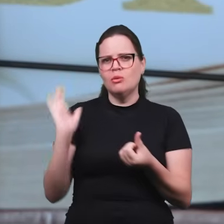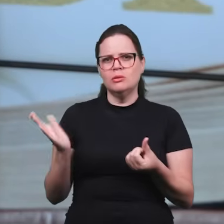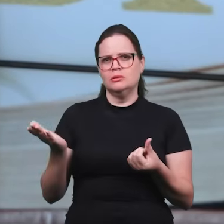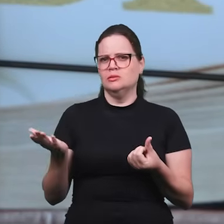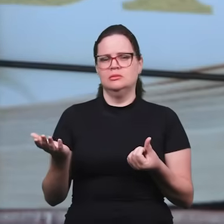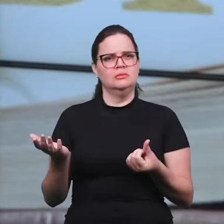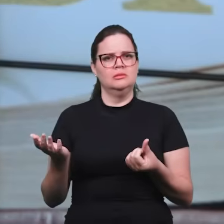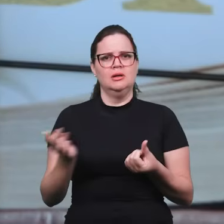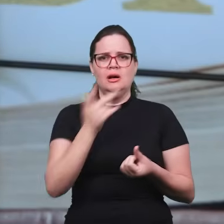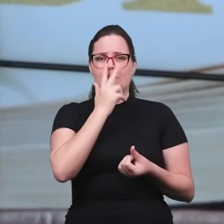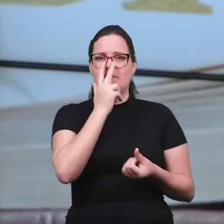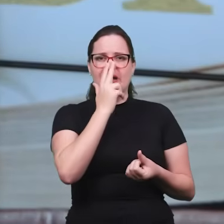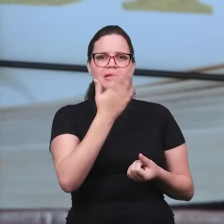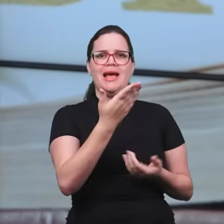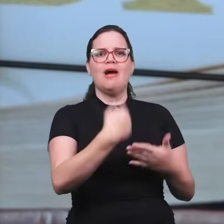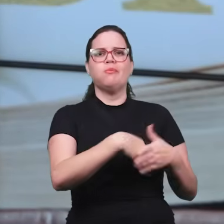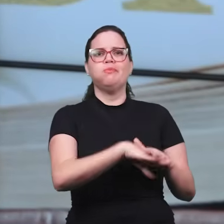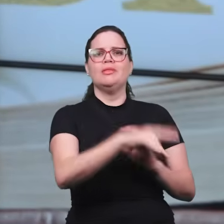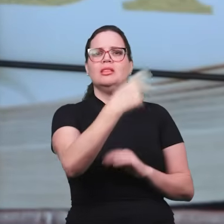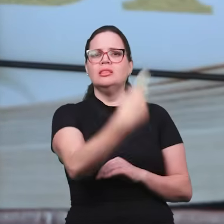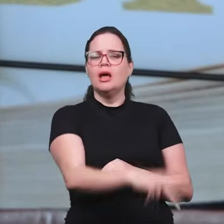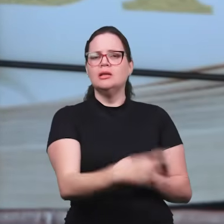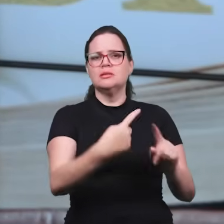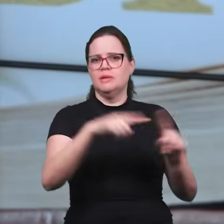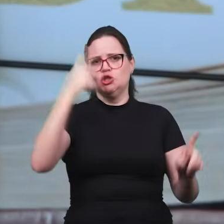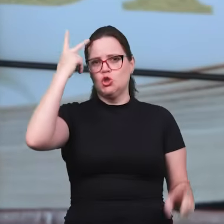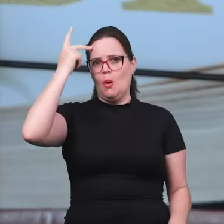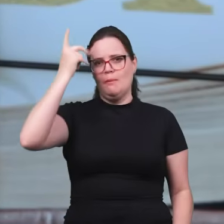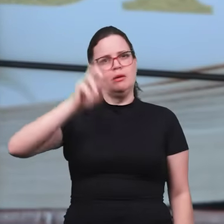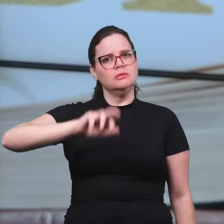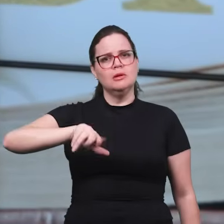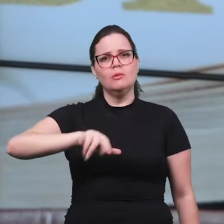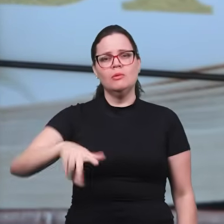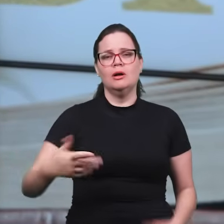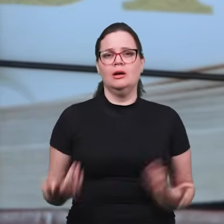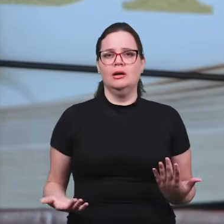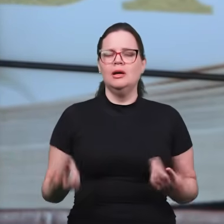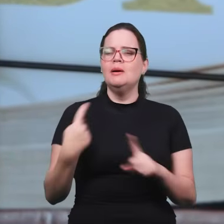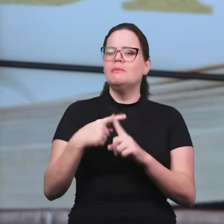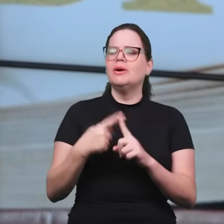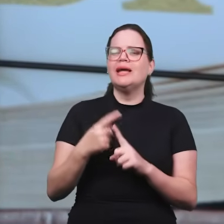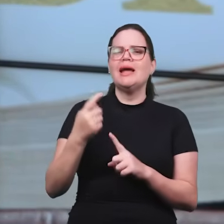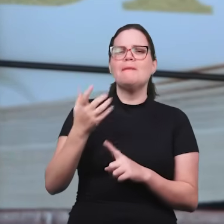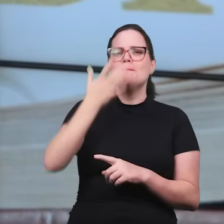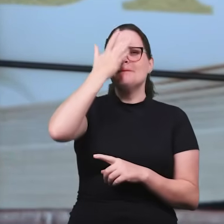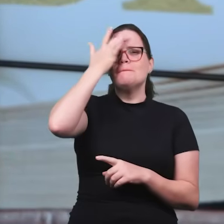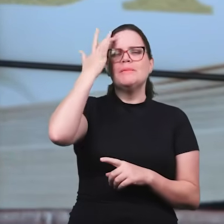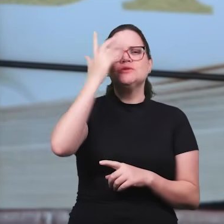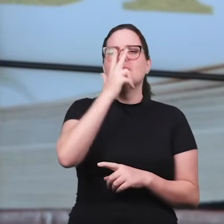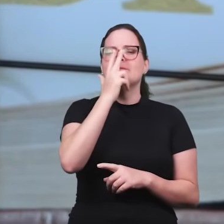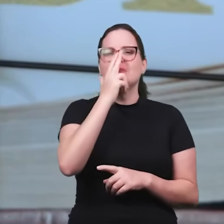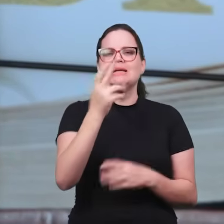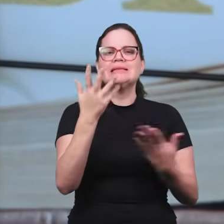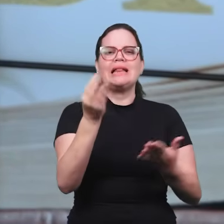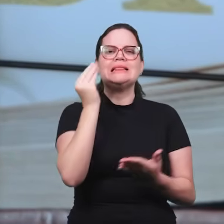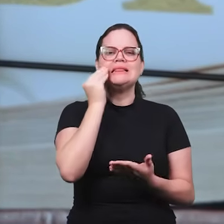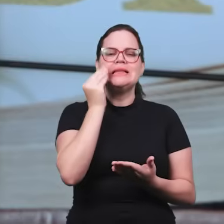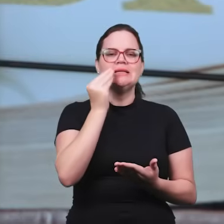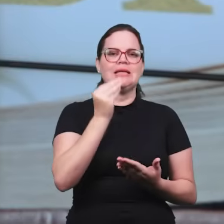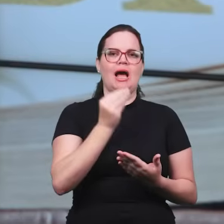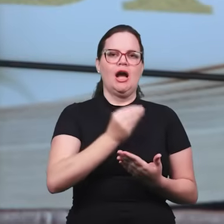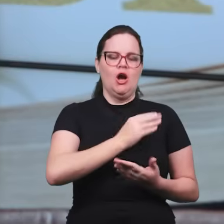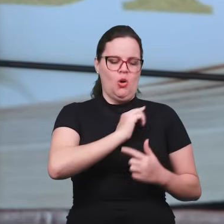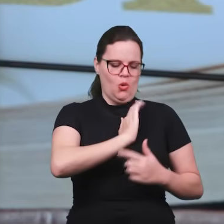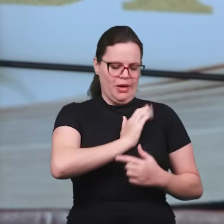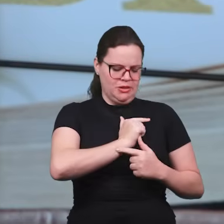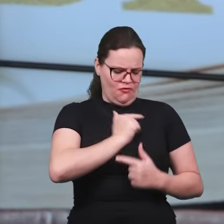comum, mas não é normal. Isso demonstra que a pessoa está em busca de preencher um vazio na sua vida, no